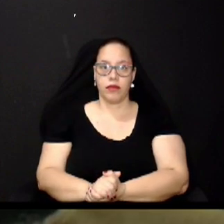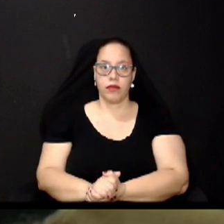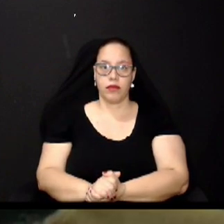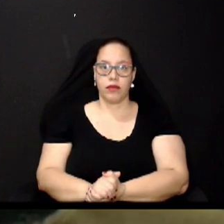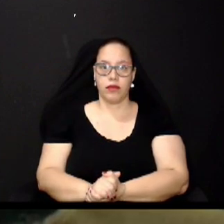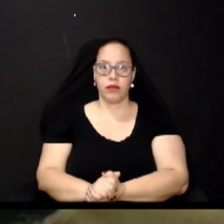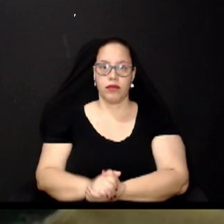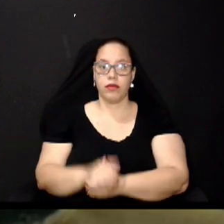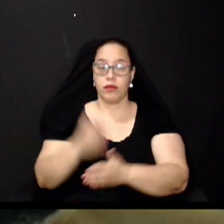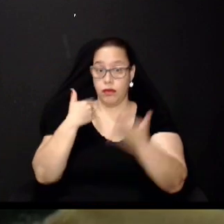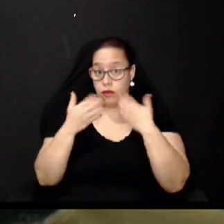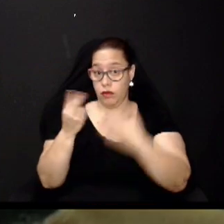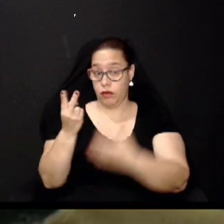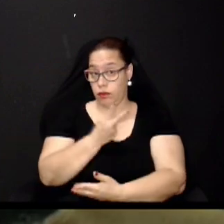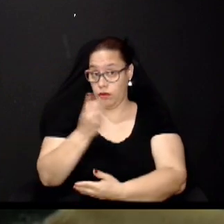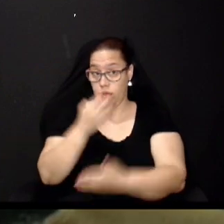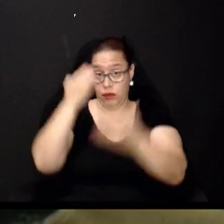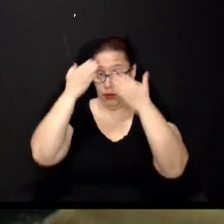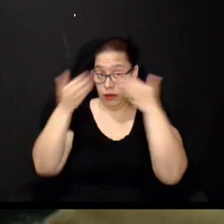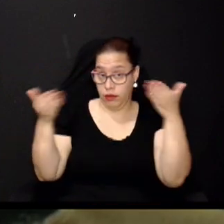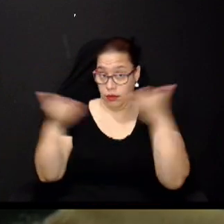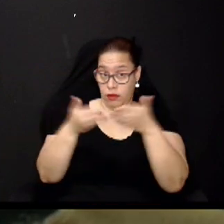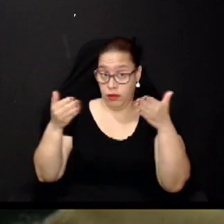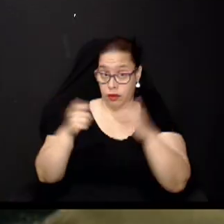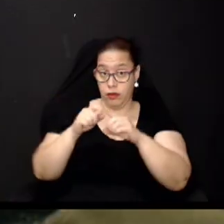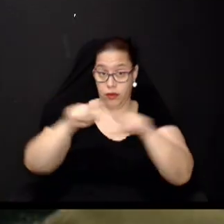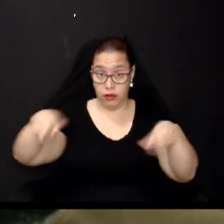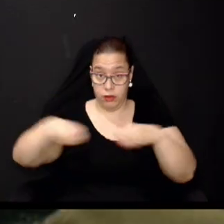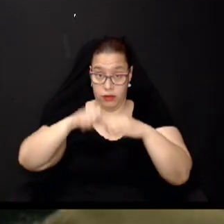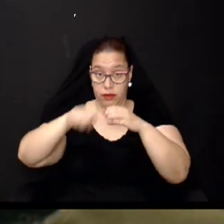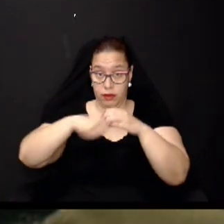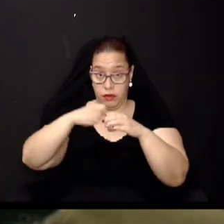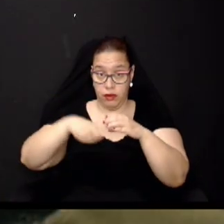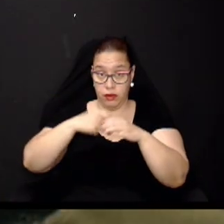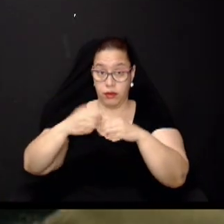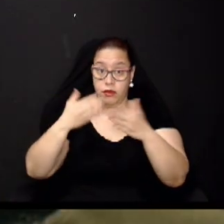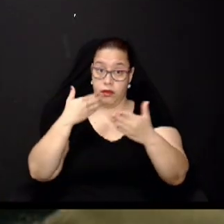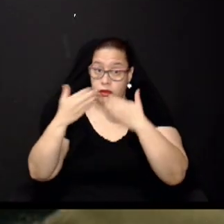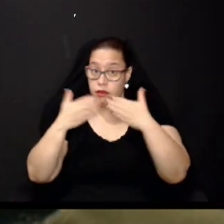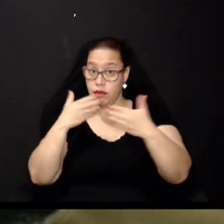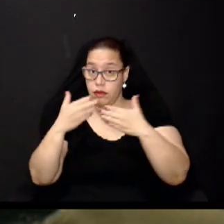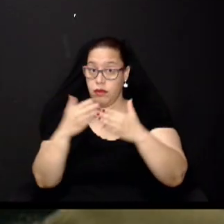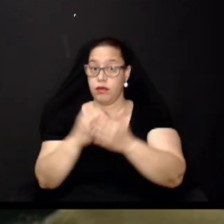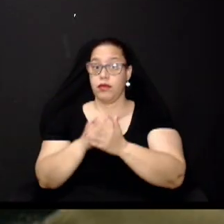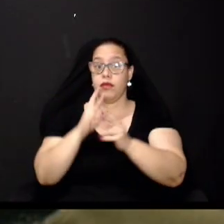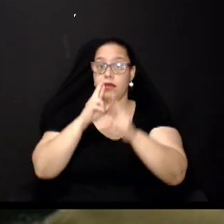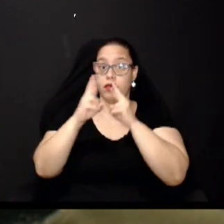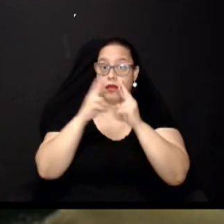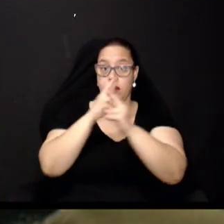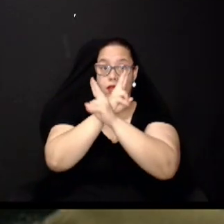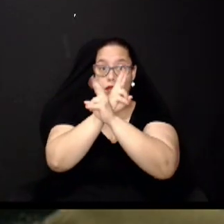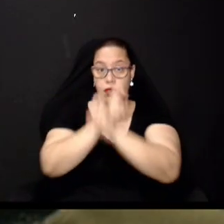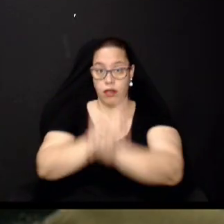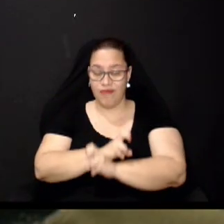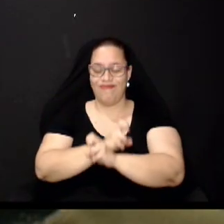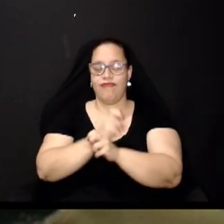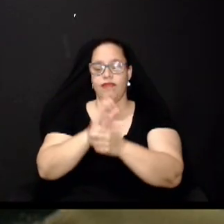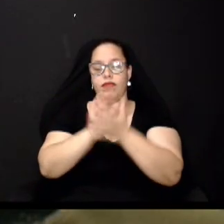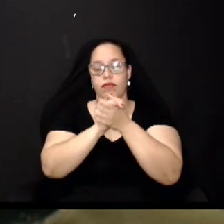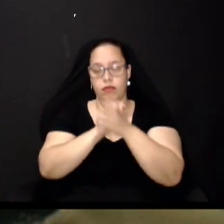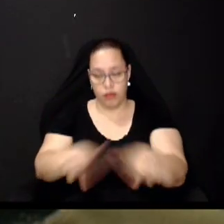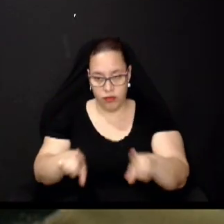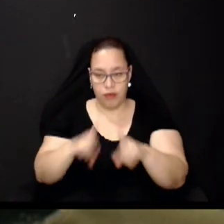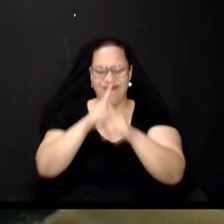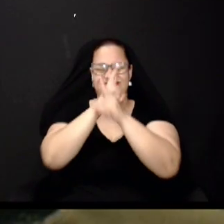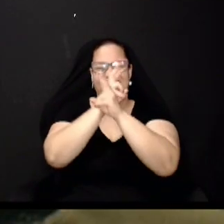nossas psicólogas hoje aqui no Estúdio Câmara. Estamos falando aí de separação, né? Separação